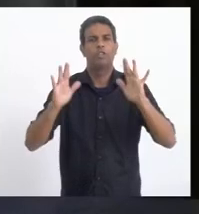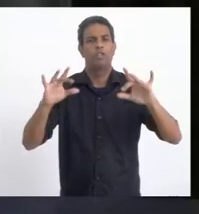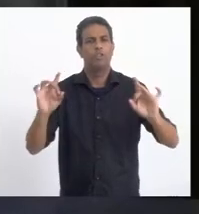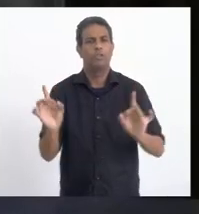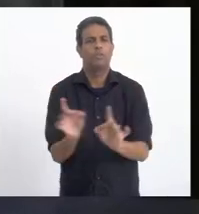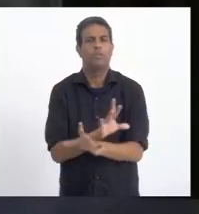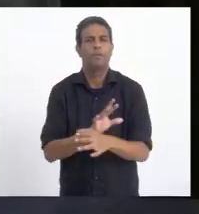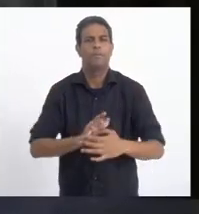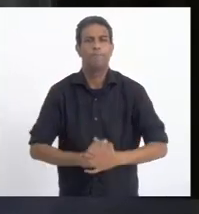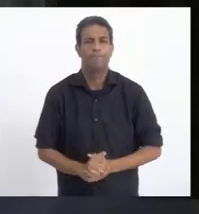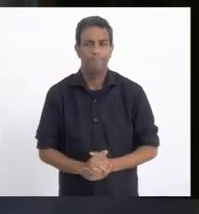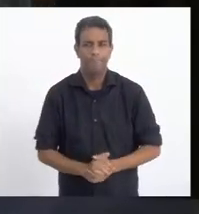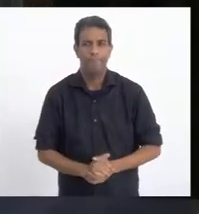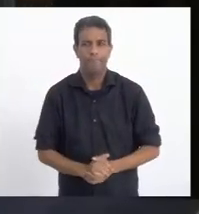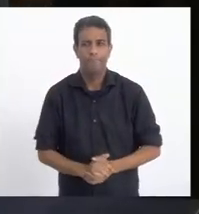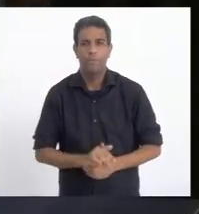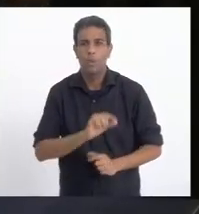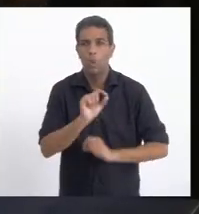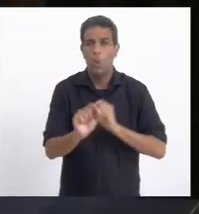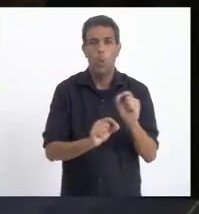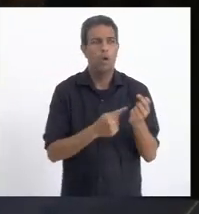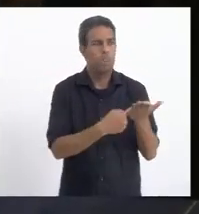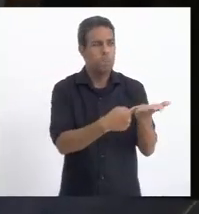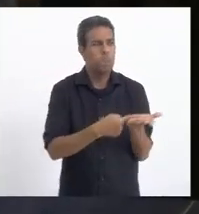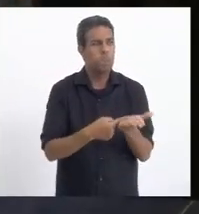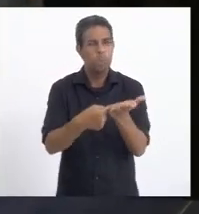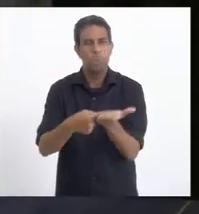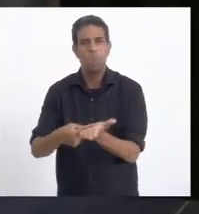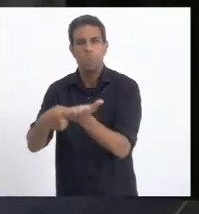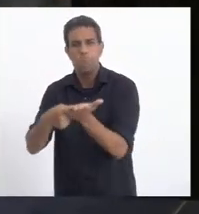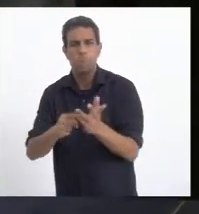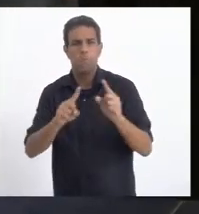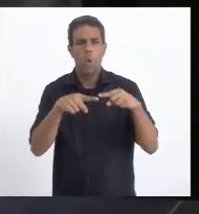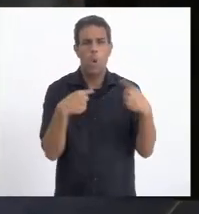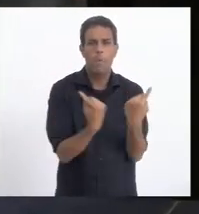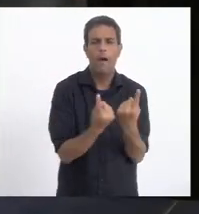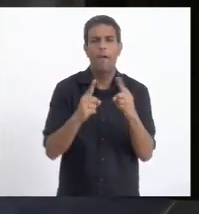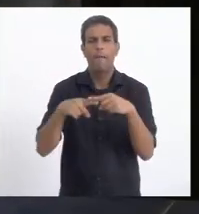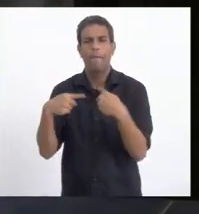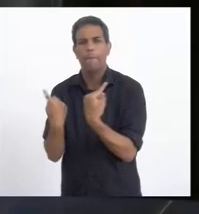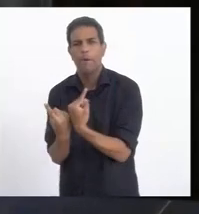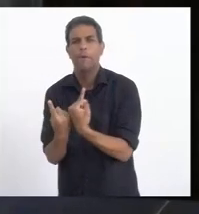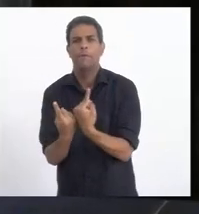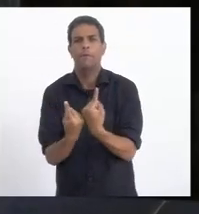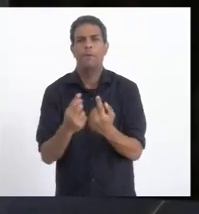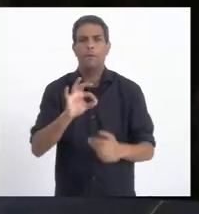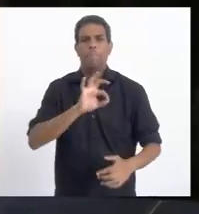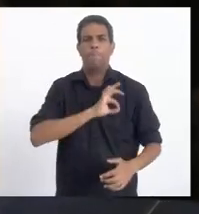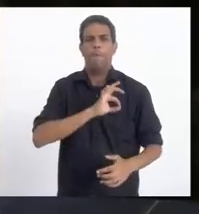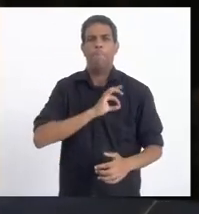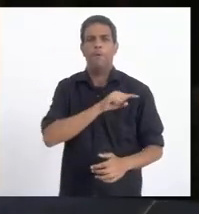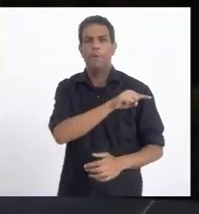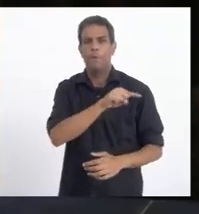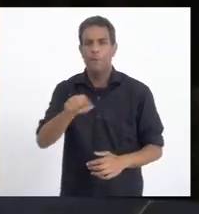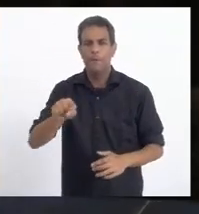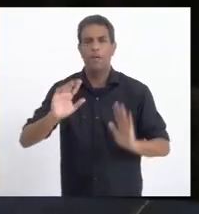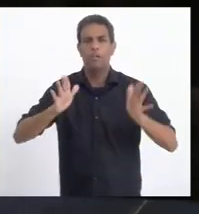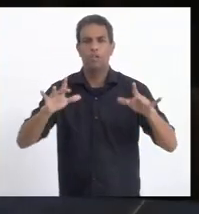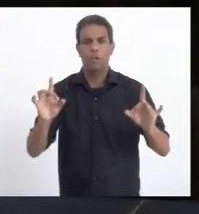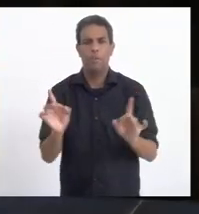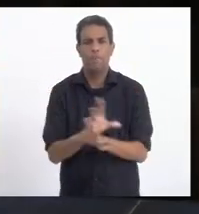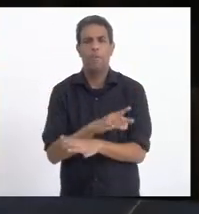viajar participava da comissão ainda no comando do quando eu roubar dei e não Polícia Militar o comando do coronel Figueiredo